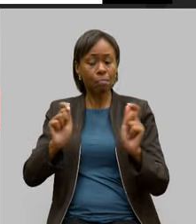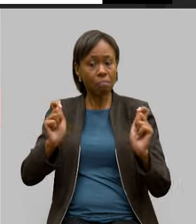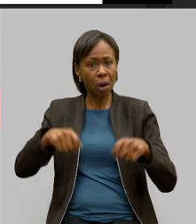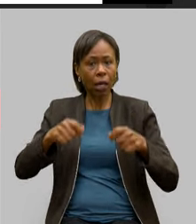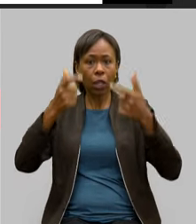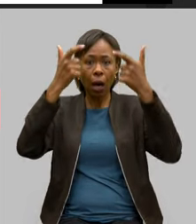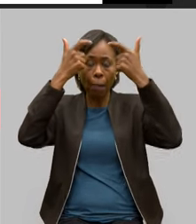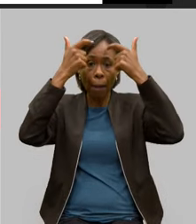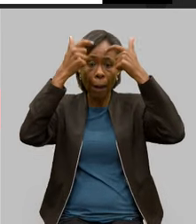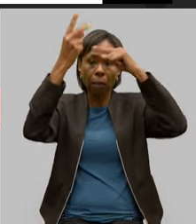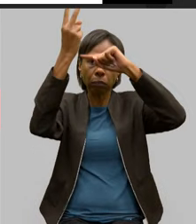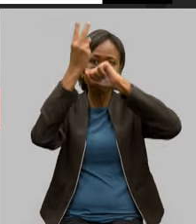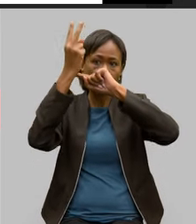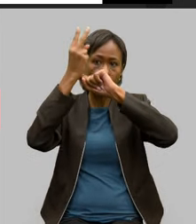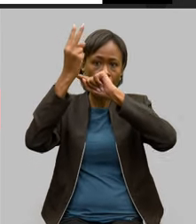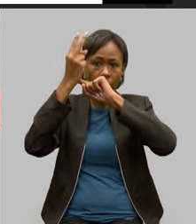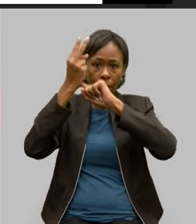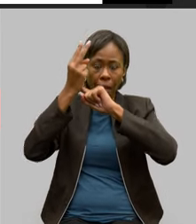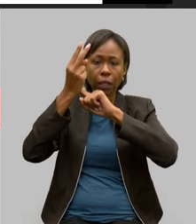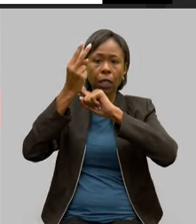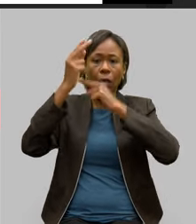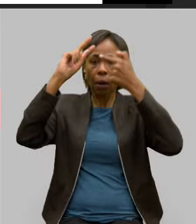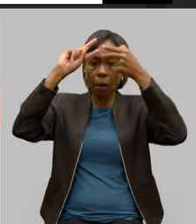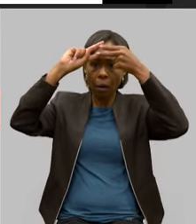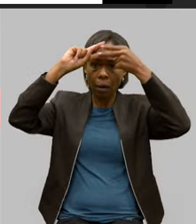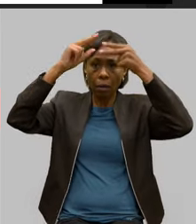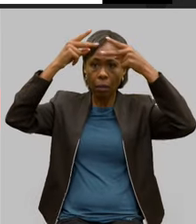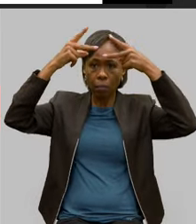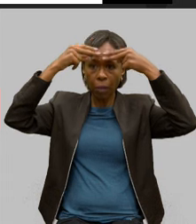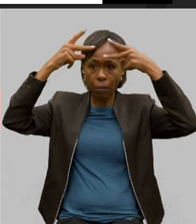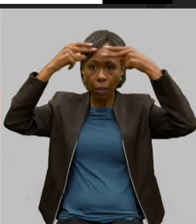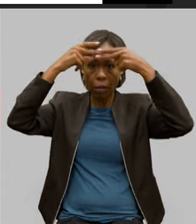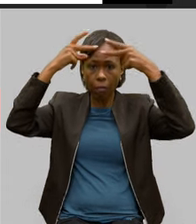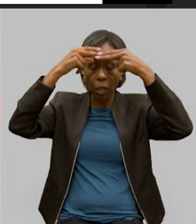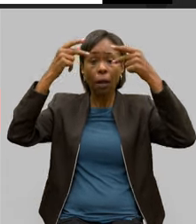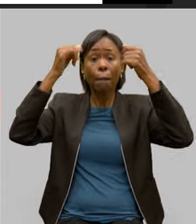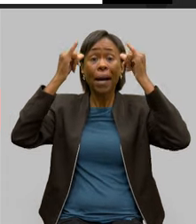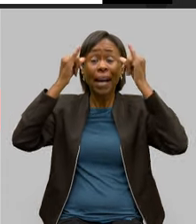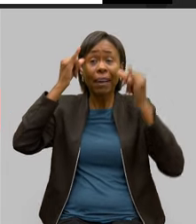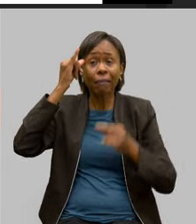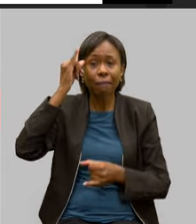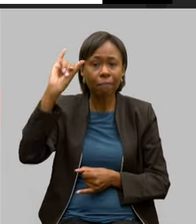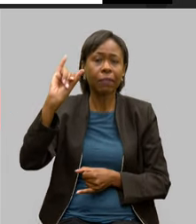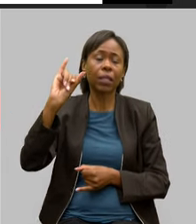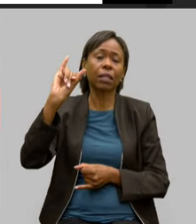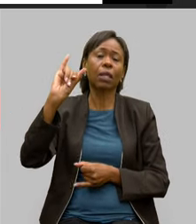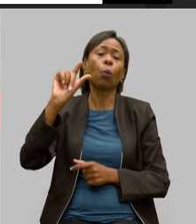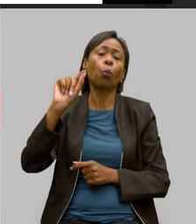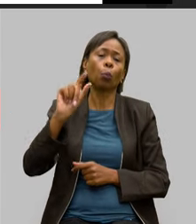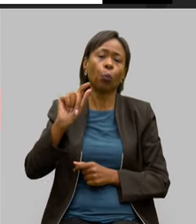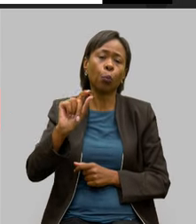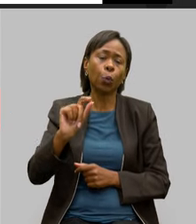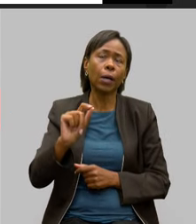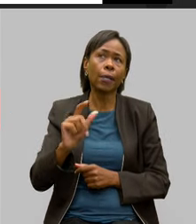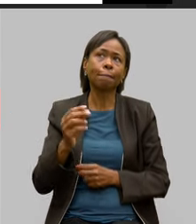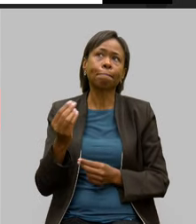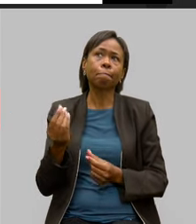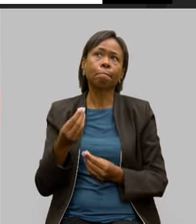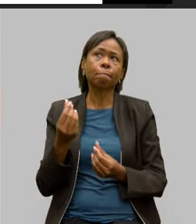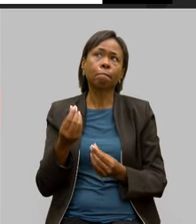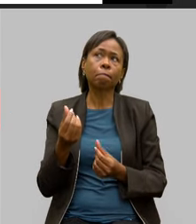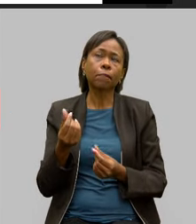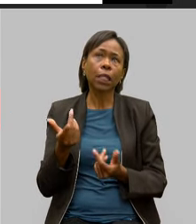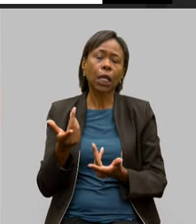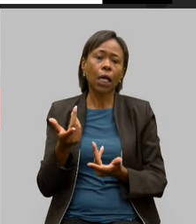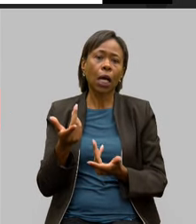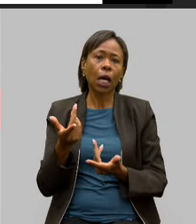neuroprotetor com relação a se a evitar o surgimento e evitar a o o